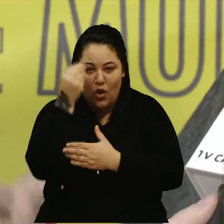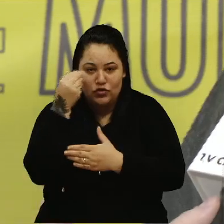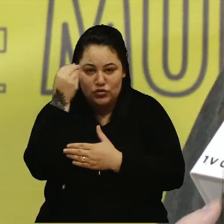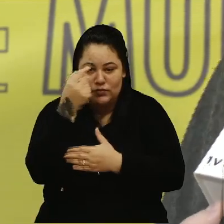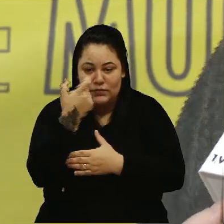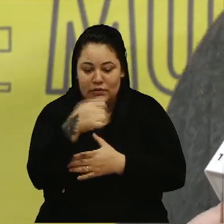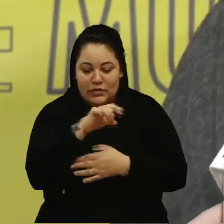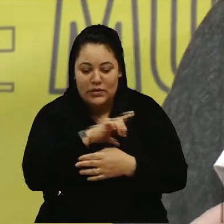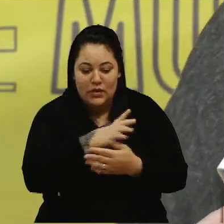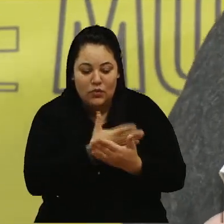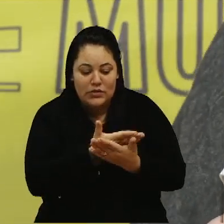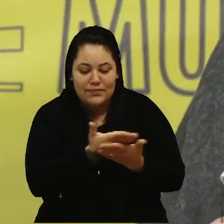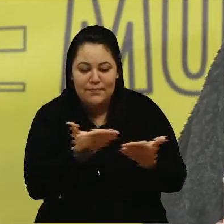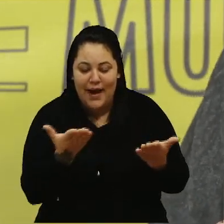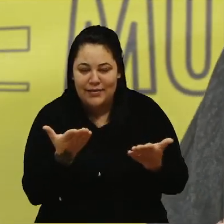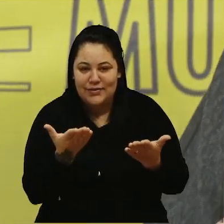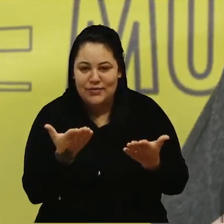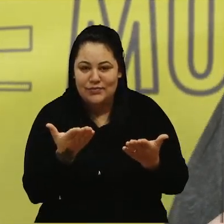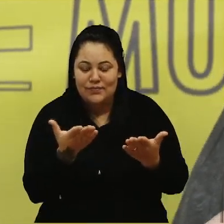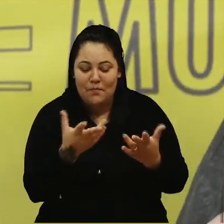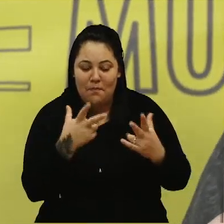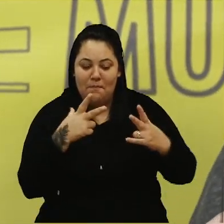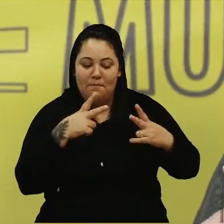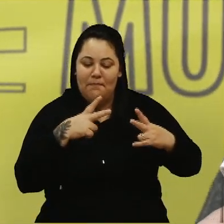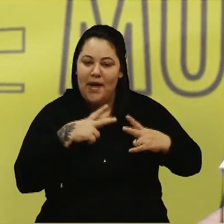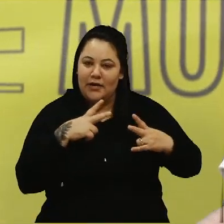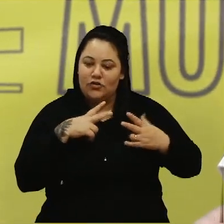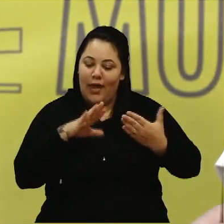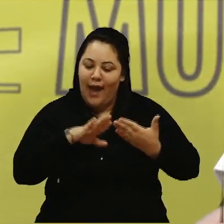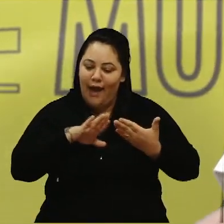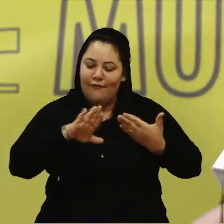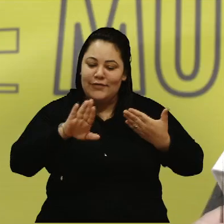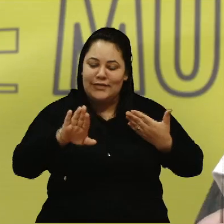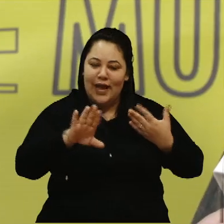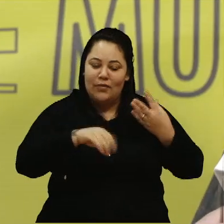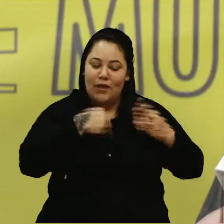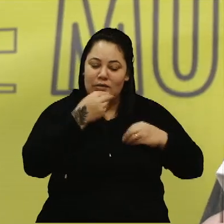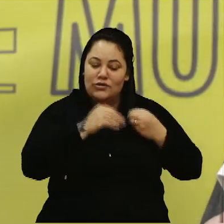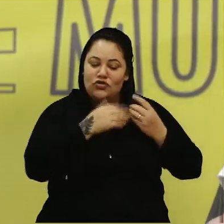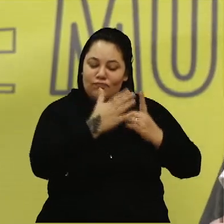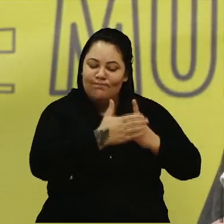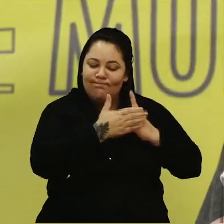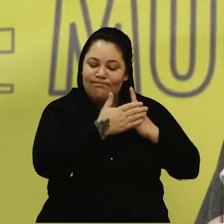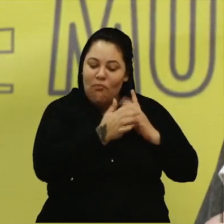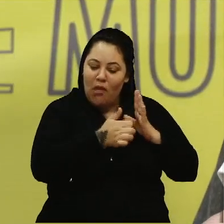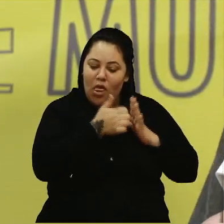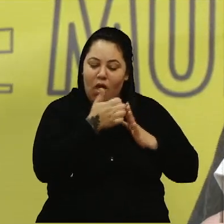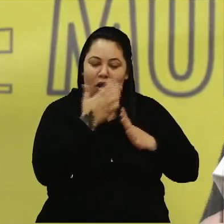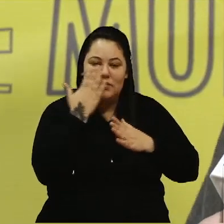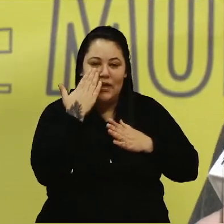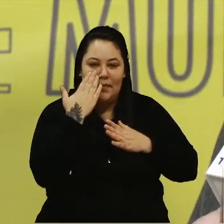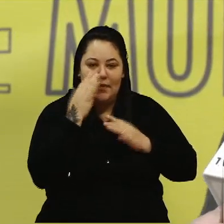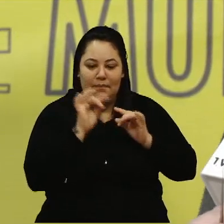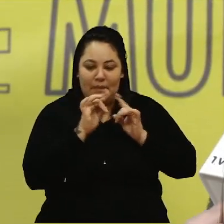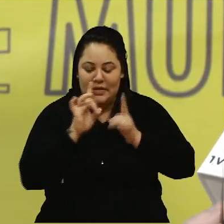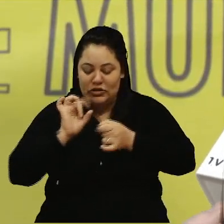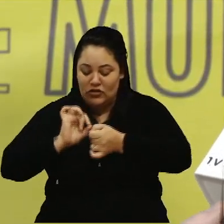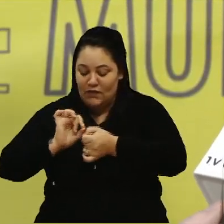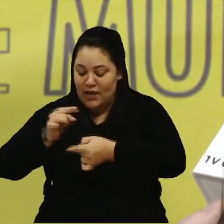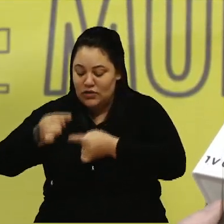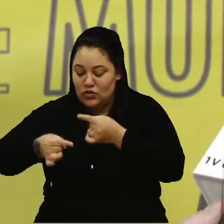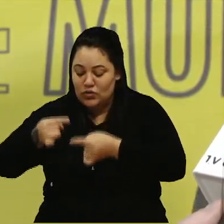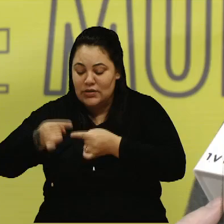que seja isolado e restrito para que ela possa se sentir mais acolhida. Mas, acima de tudo, a gente tem feito as discussões. O que a gente